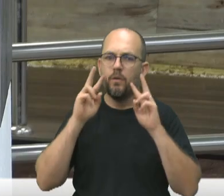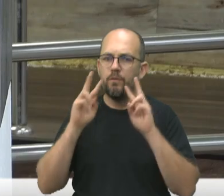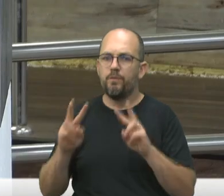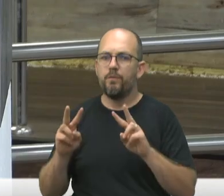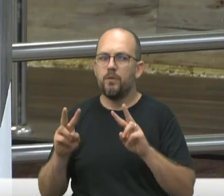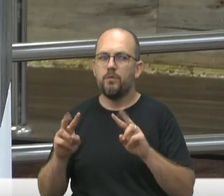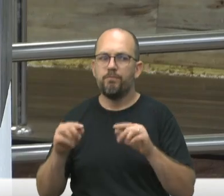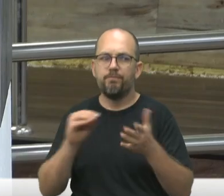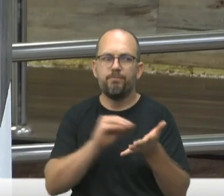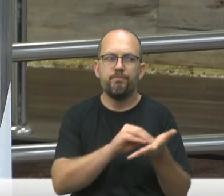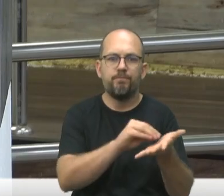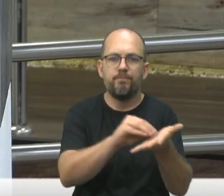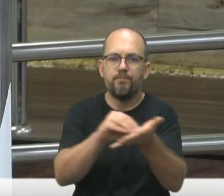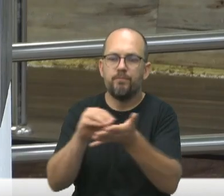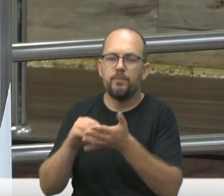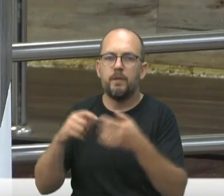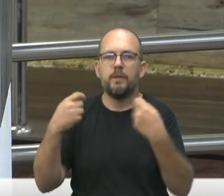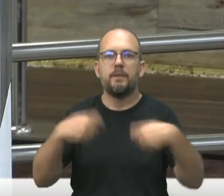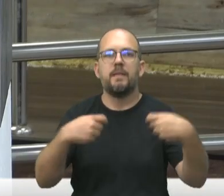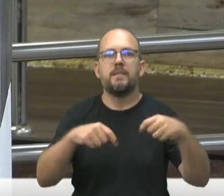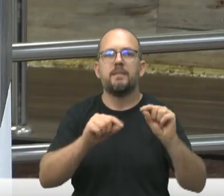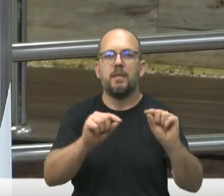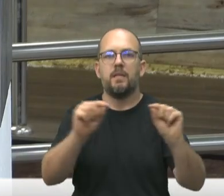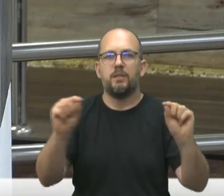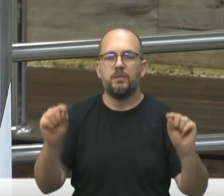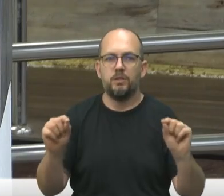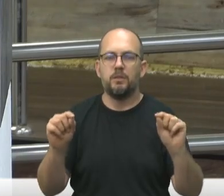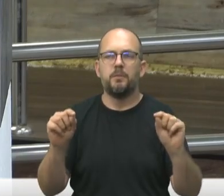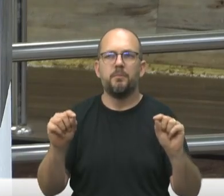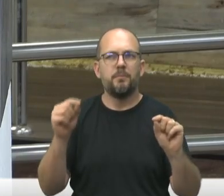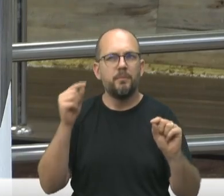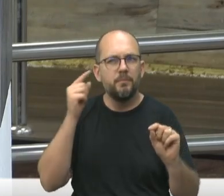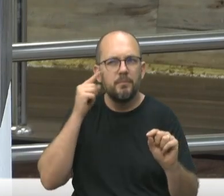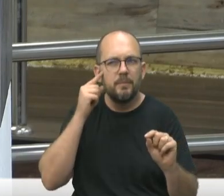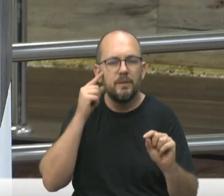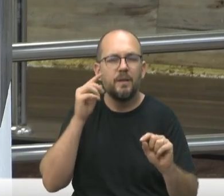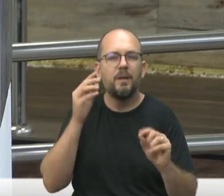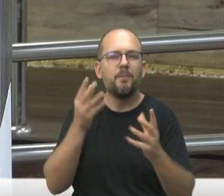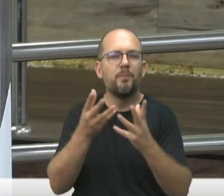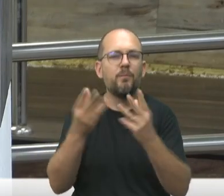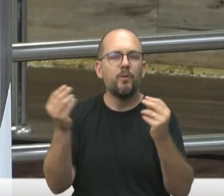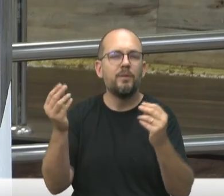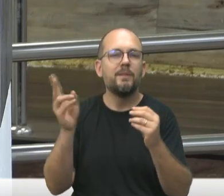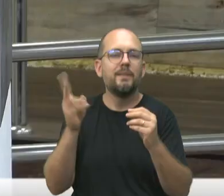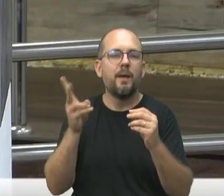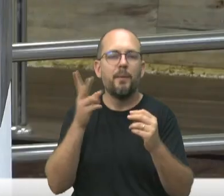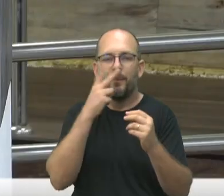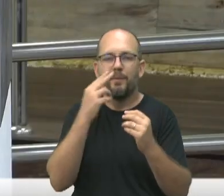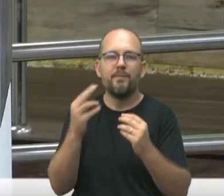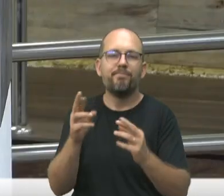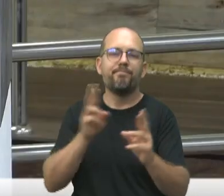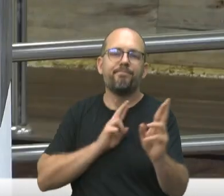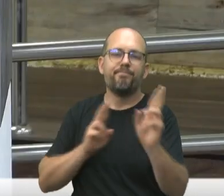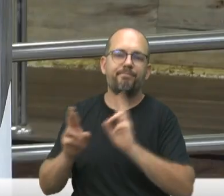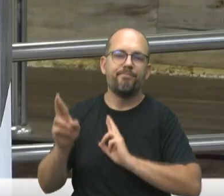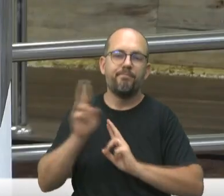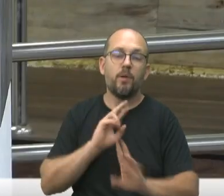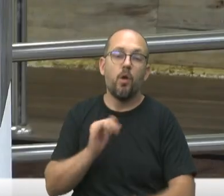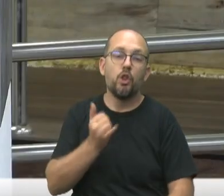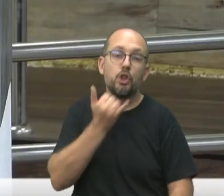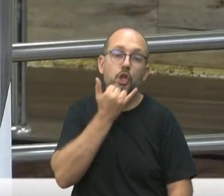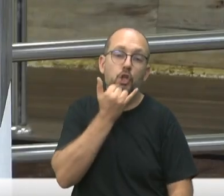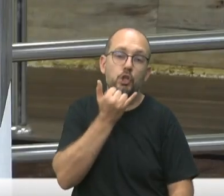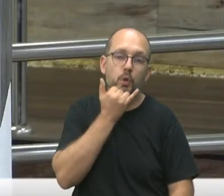na cidade, mas eu comecei a pensar nas desculpas que muitas vezes nós ouvimos quando da negativa